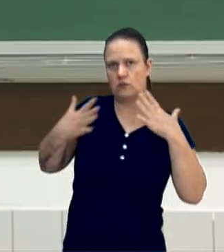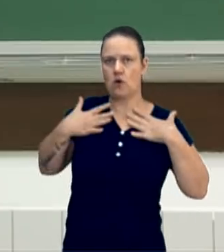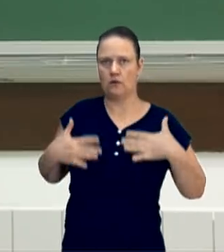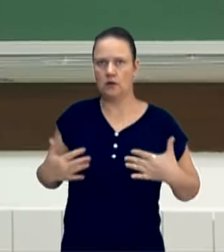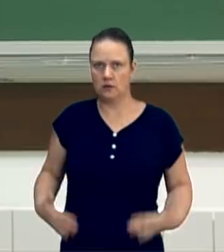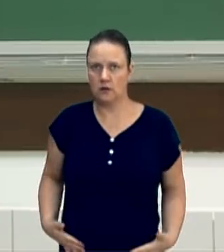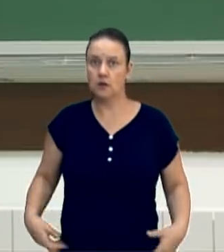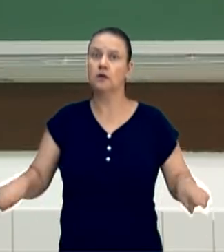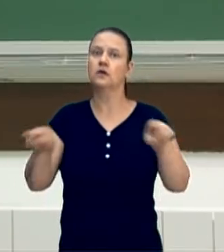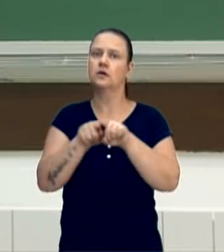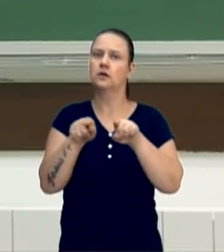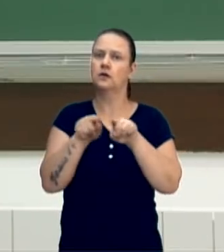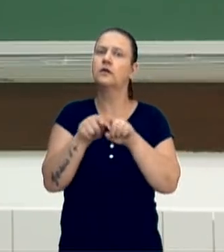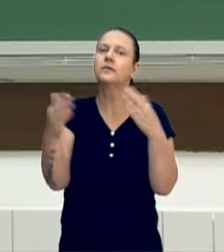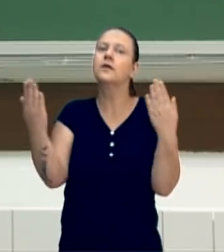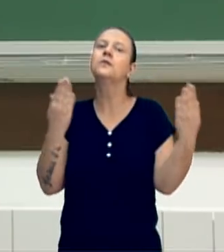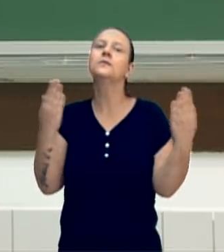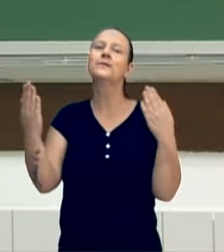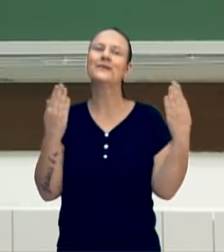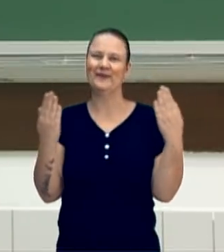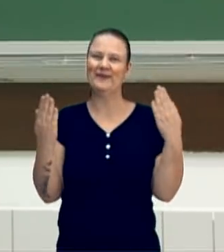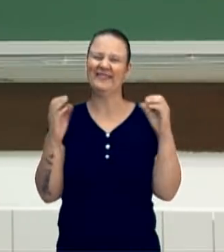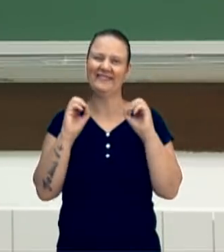e psicológicas. Ok?